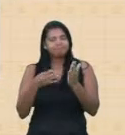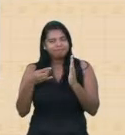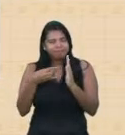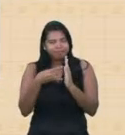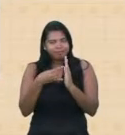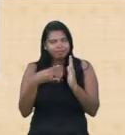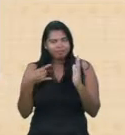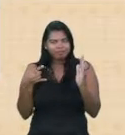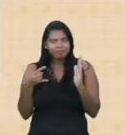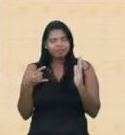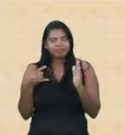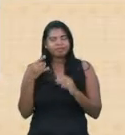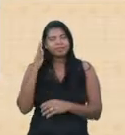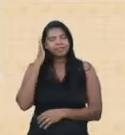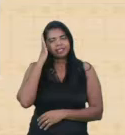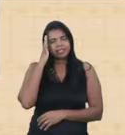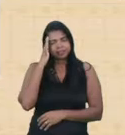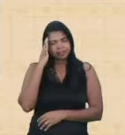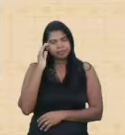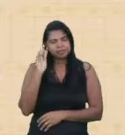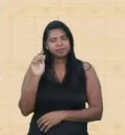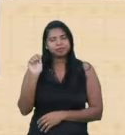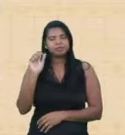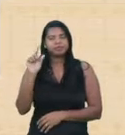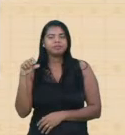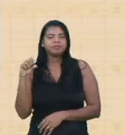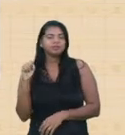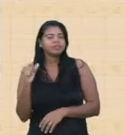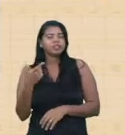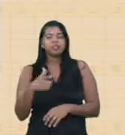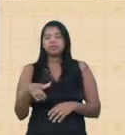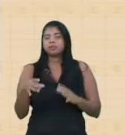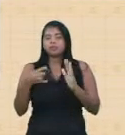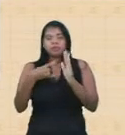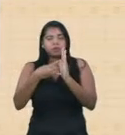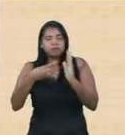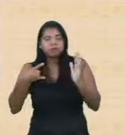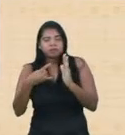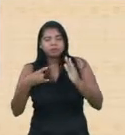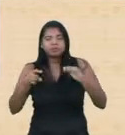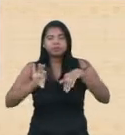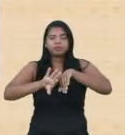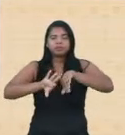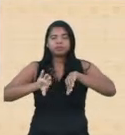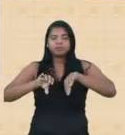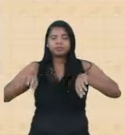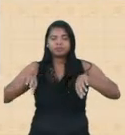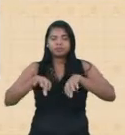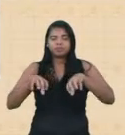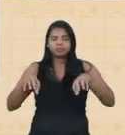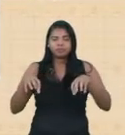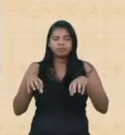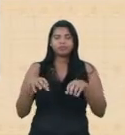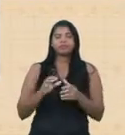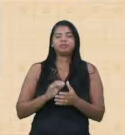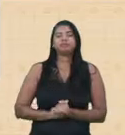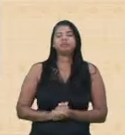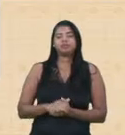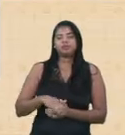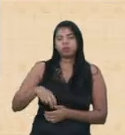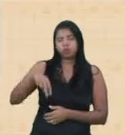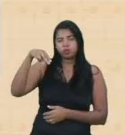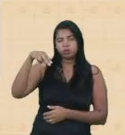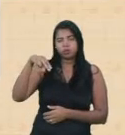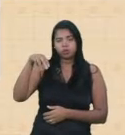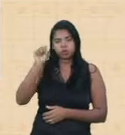faixa de gás entre eles, eles não vão se separar, ou seja, nunca você vai ter um polo norte de um polo sul